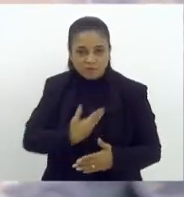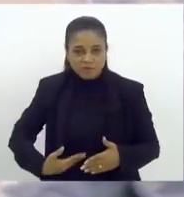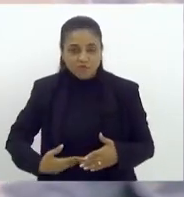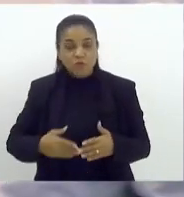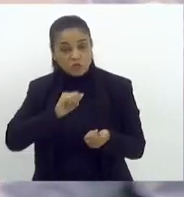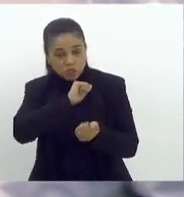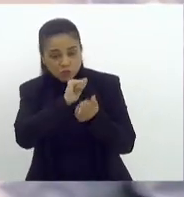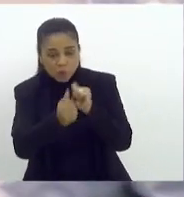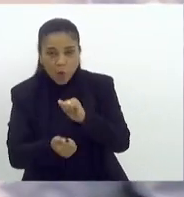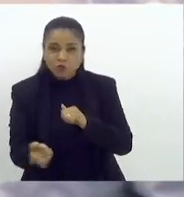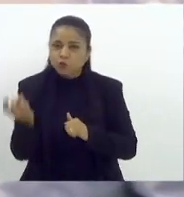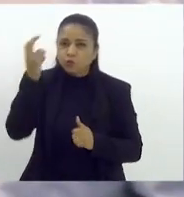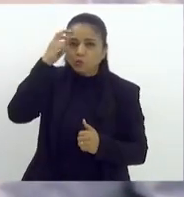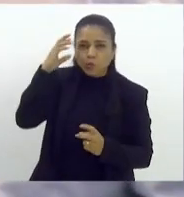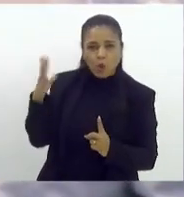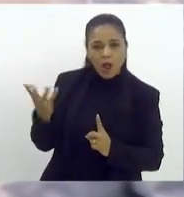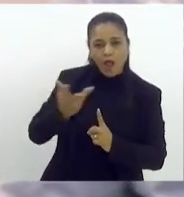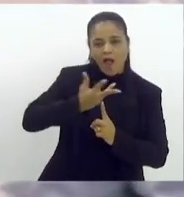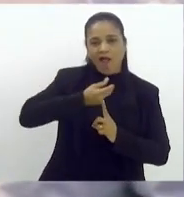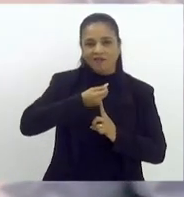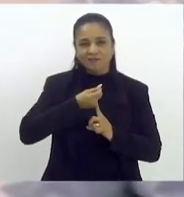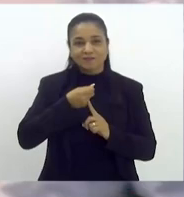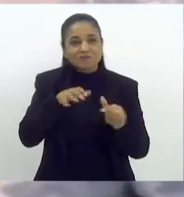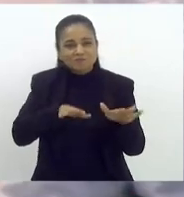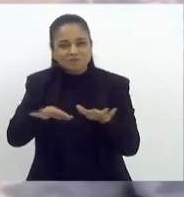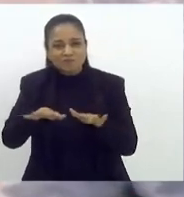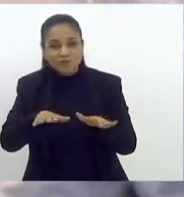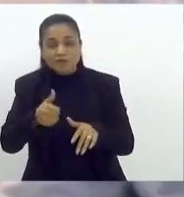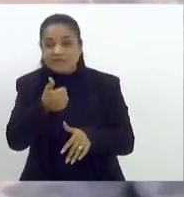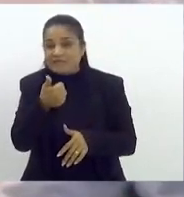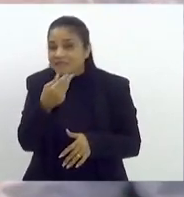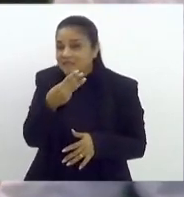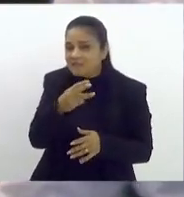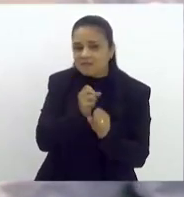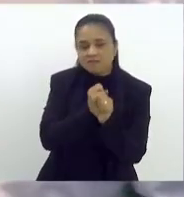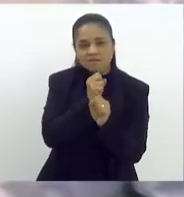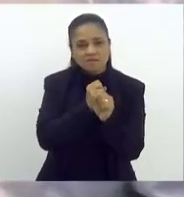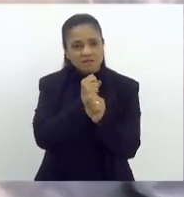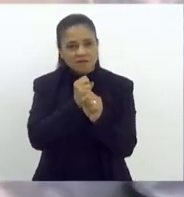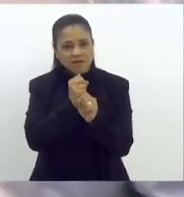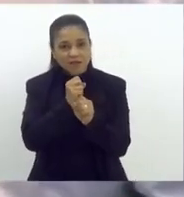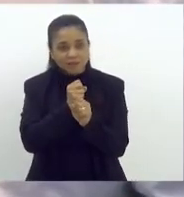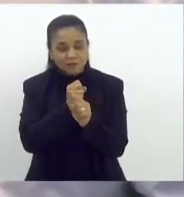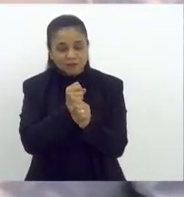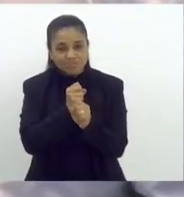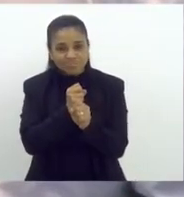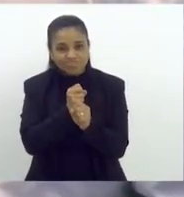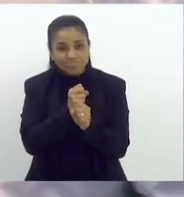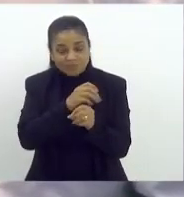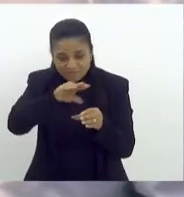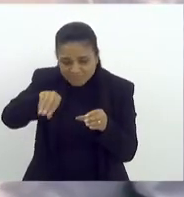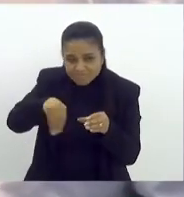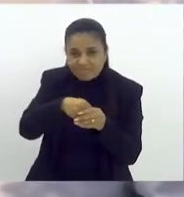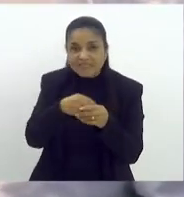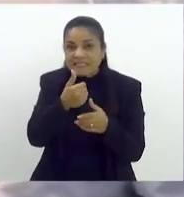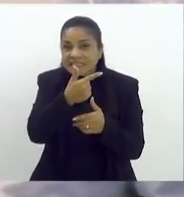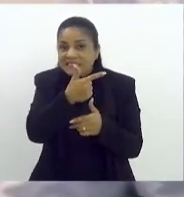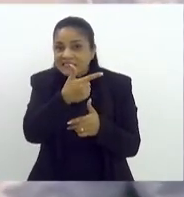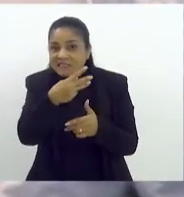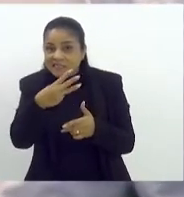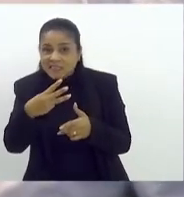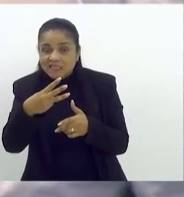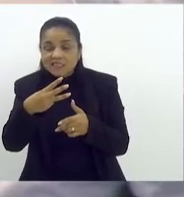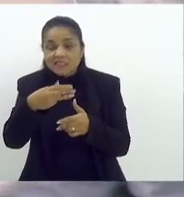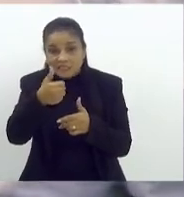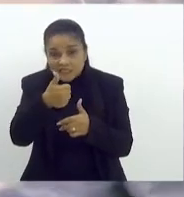cultura e arte esse movimento tem 13 anos dentro desses 13 anos teve um edital que foi da